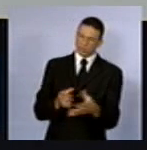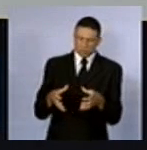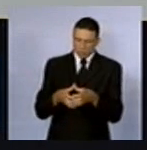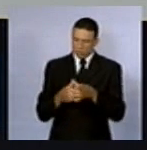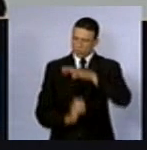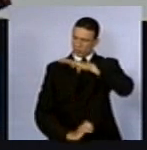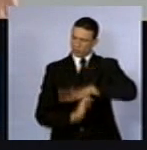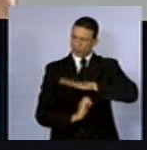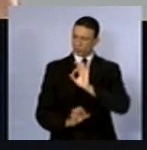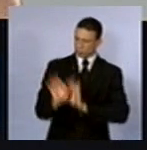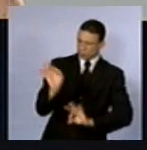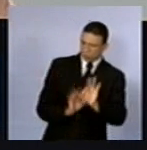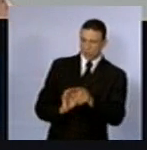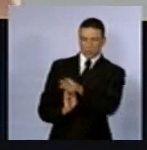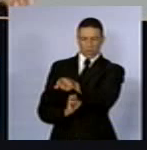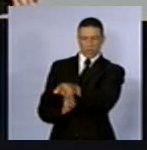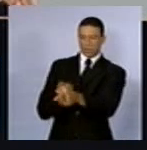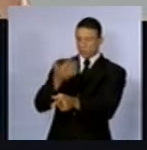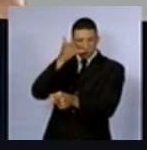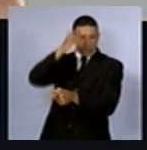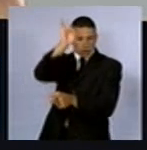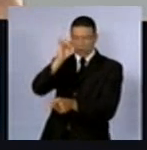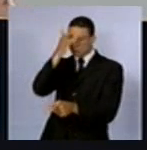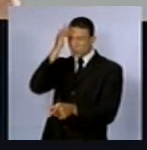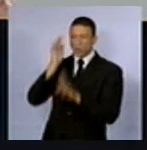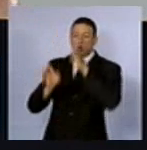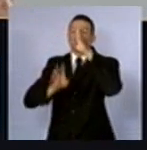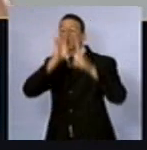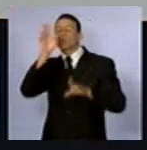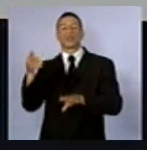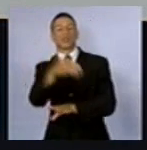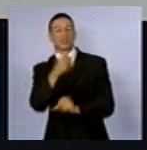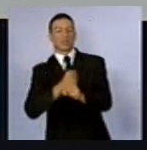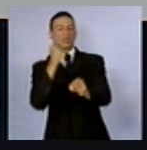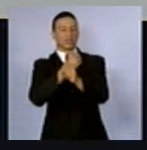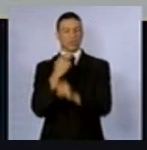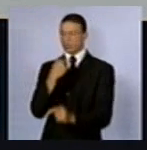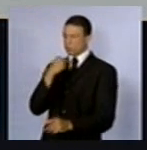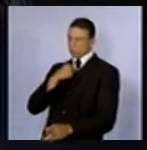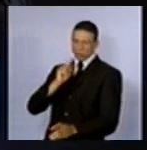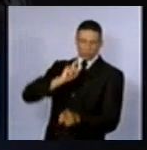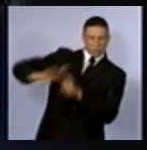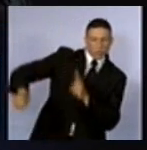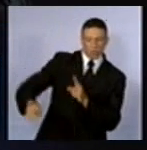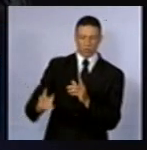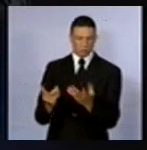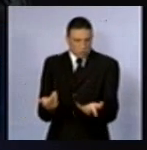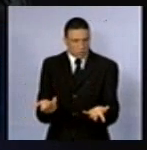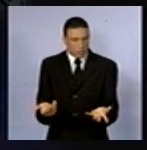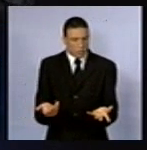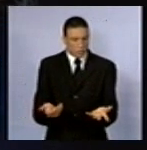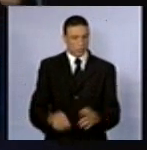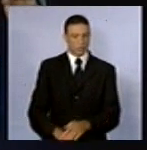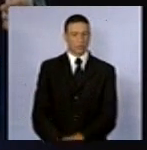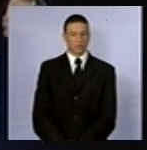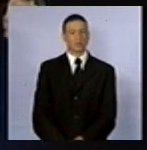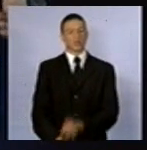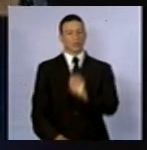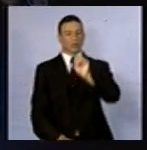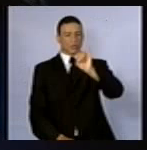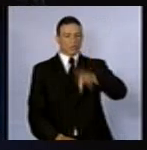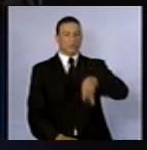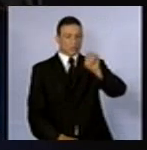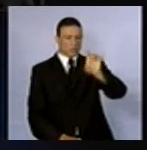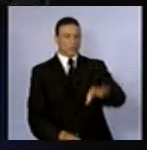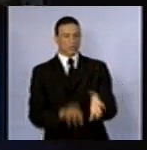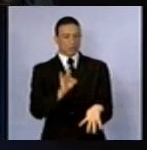que disso para evitar que que que esse tipo de instalação ocorresse assim Acho que